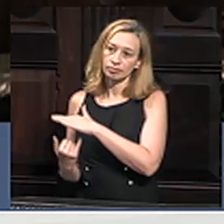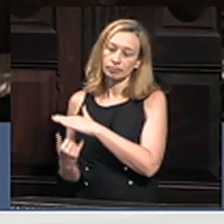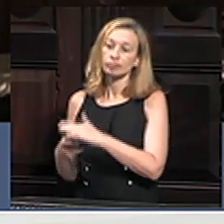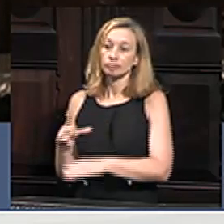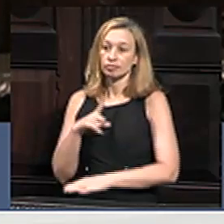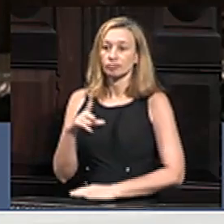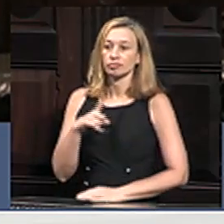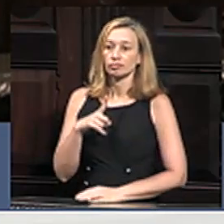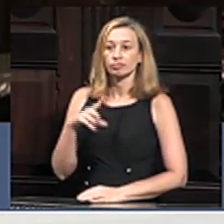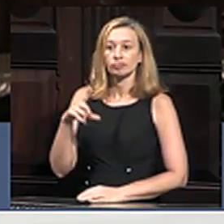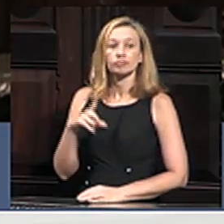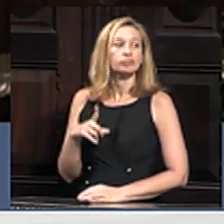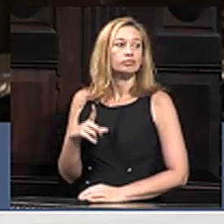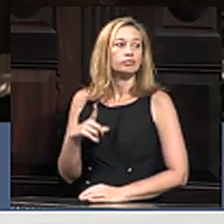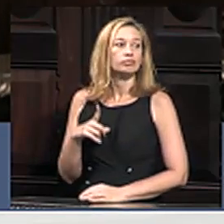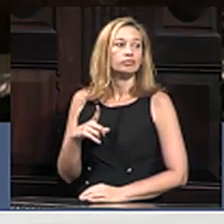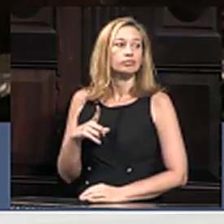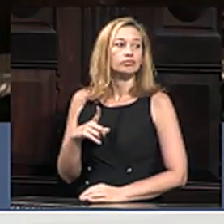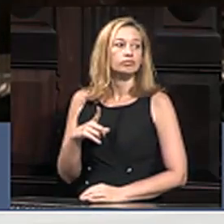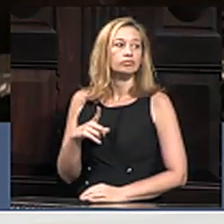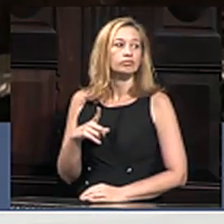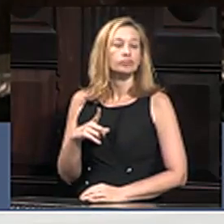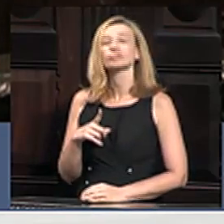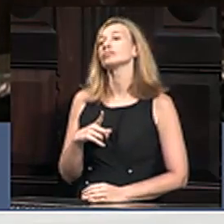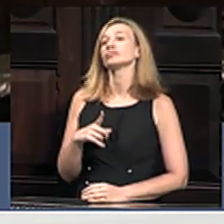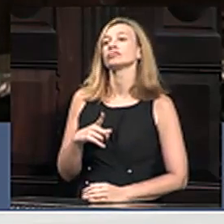dever de zelar,